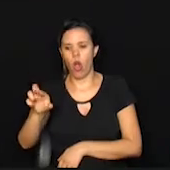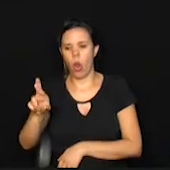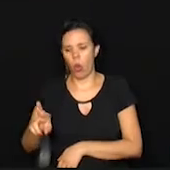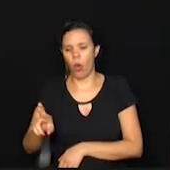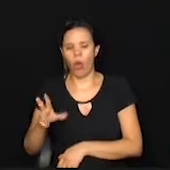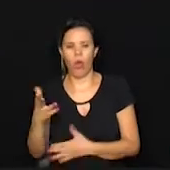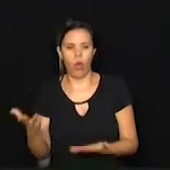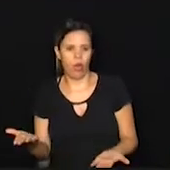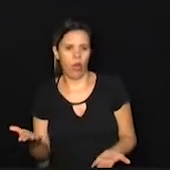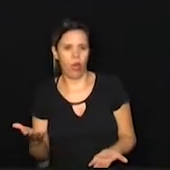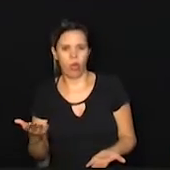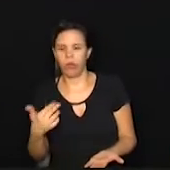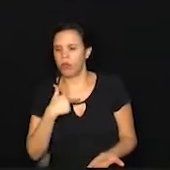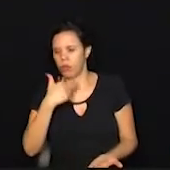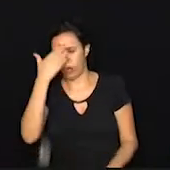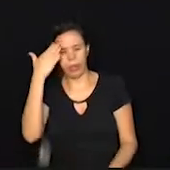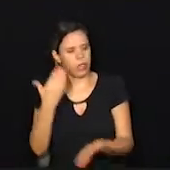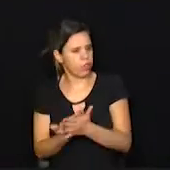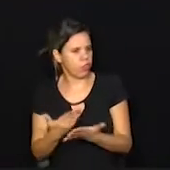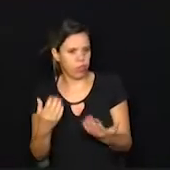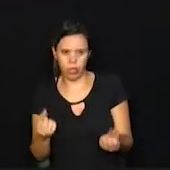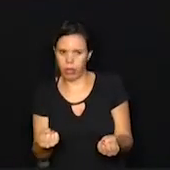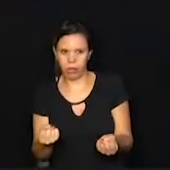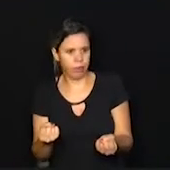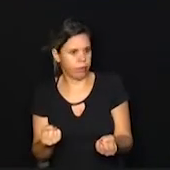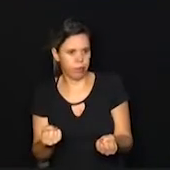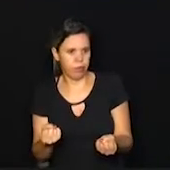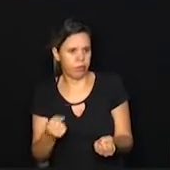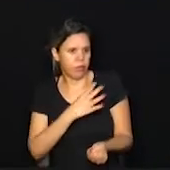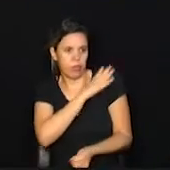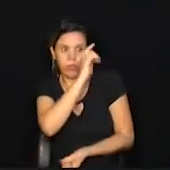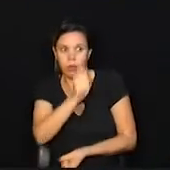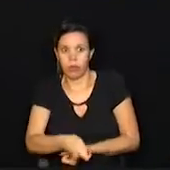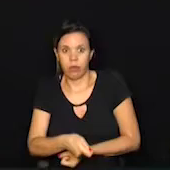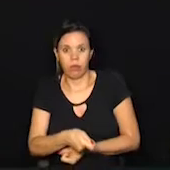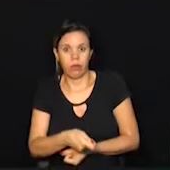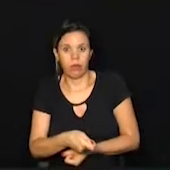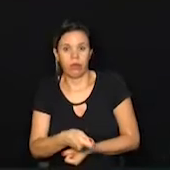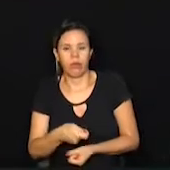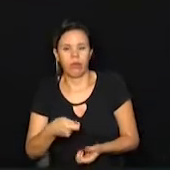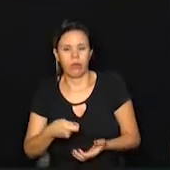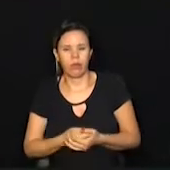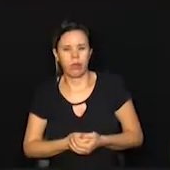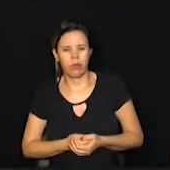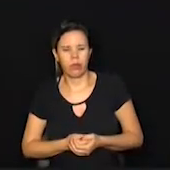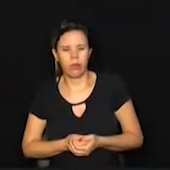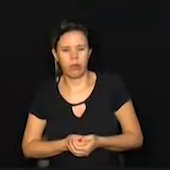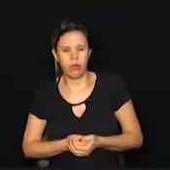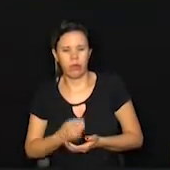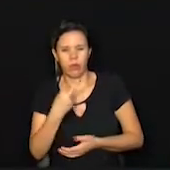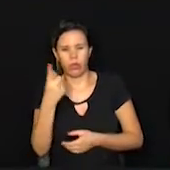inacreditável como a ditadura foi prolongada 21 anos